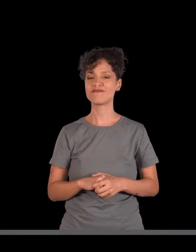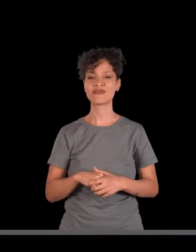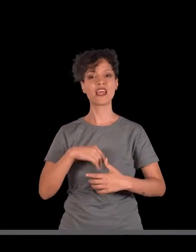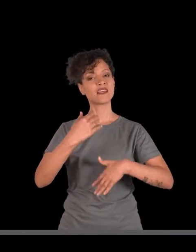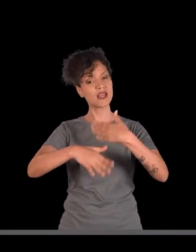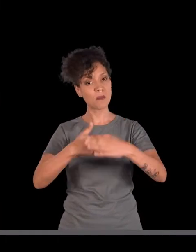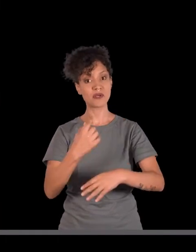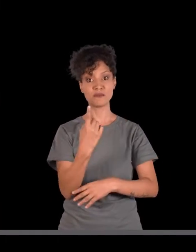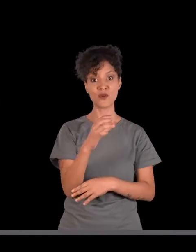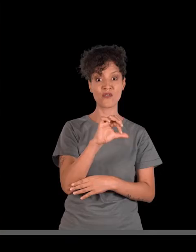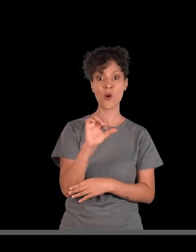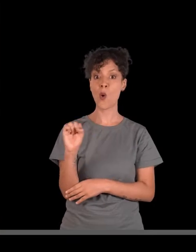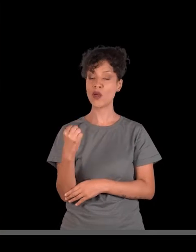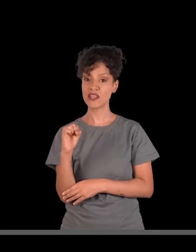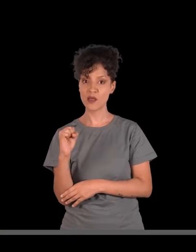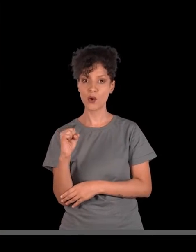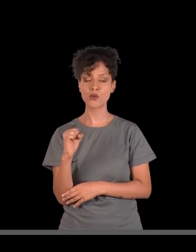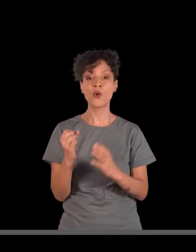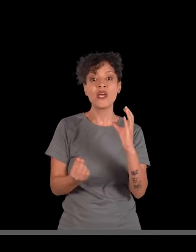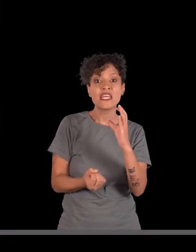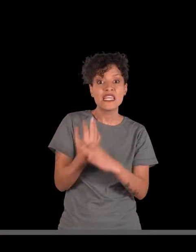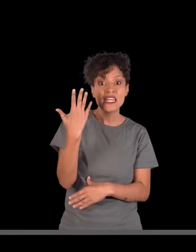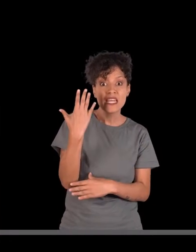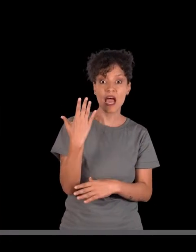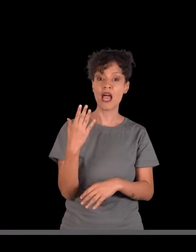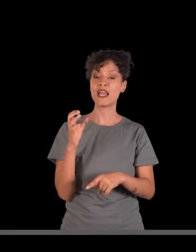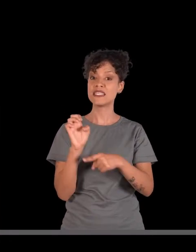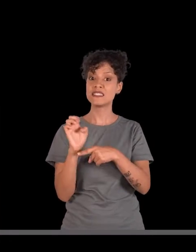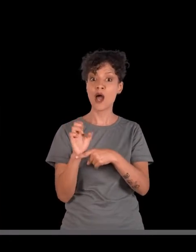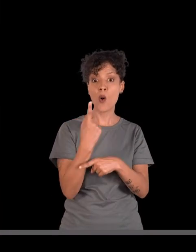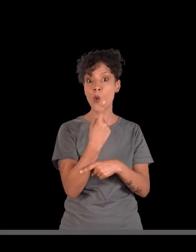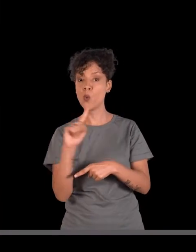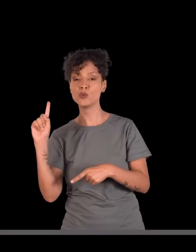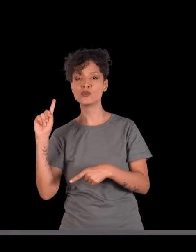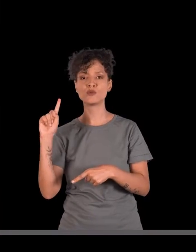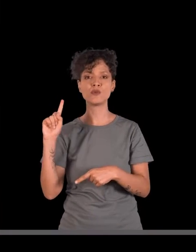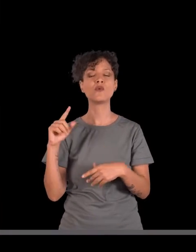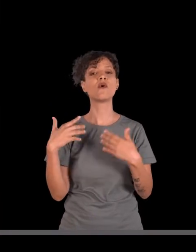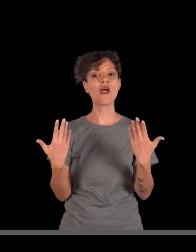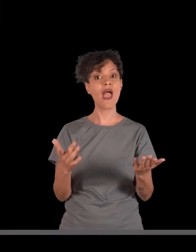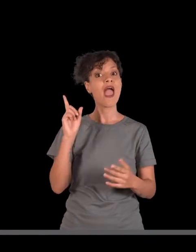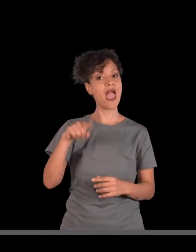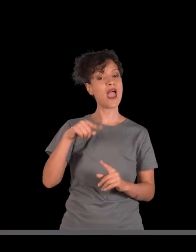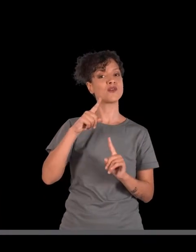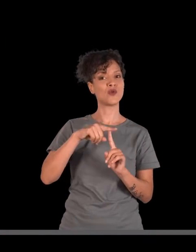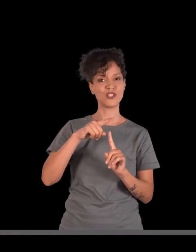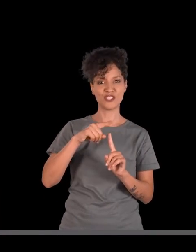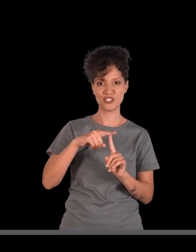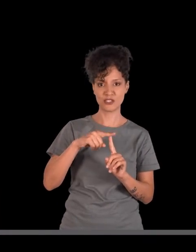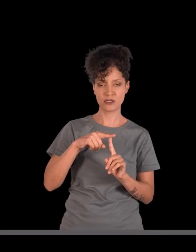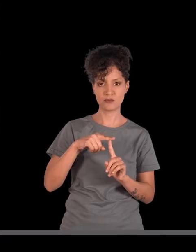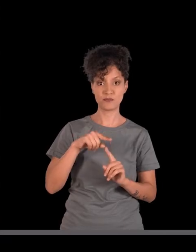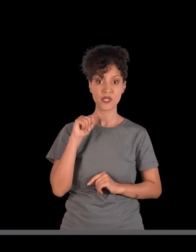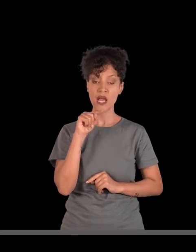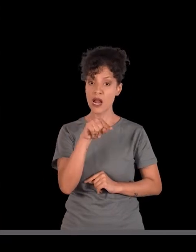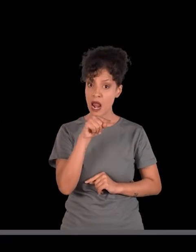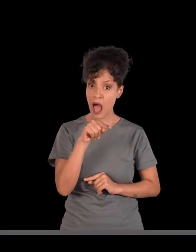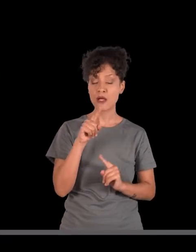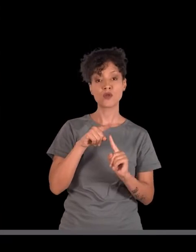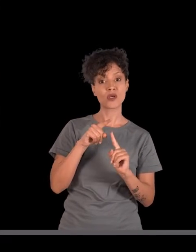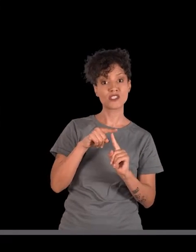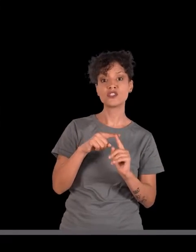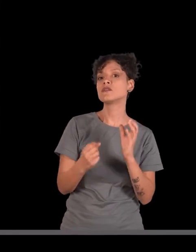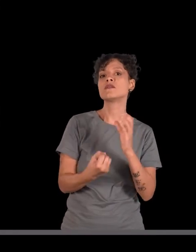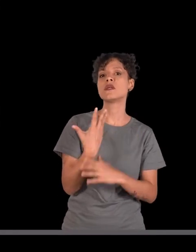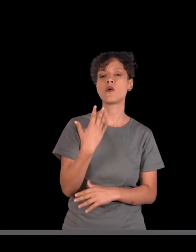de 1988 vai ser criado o último estado brasileiro, que vai ser o estado do Tocantins. O